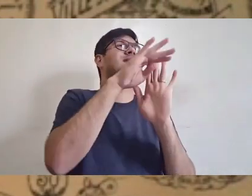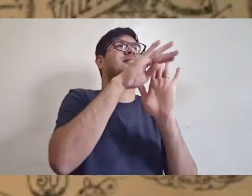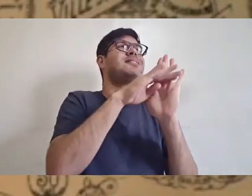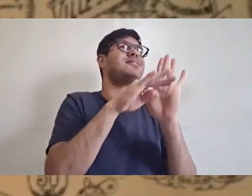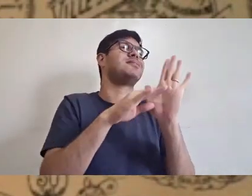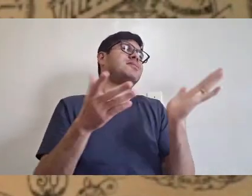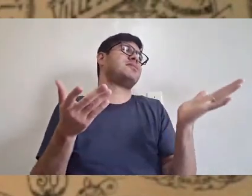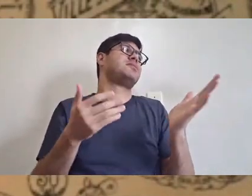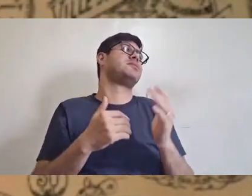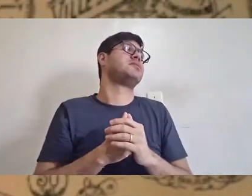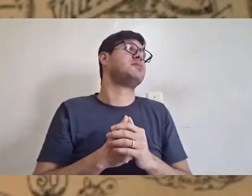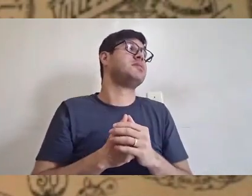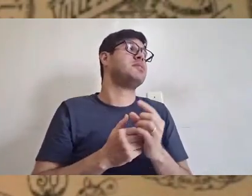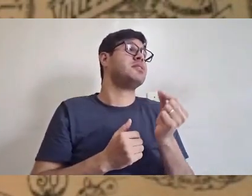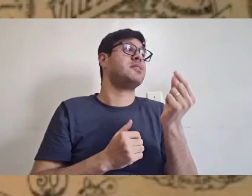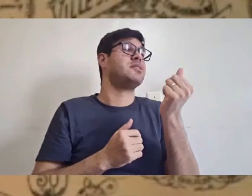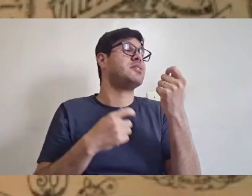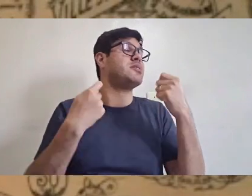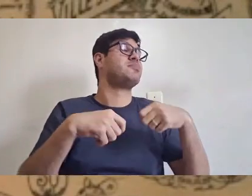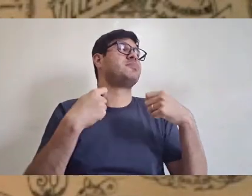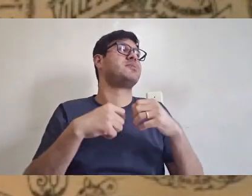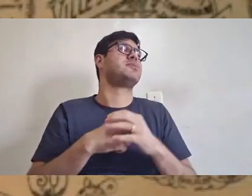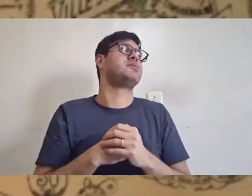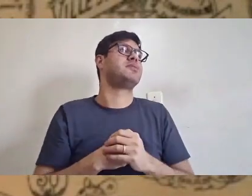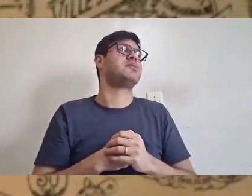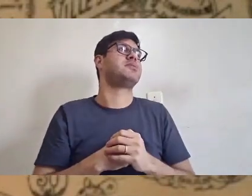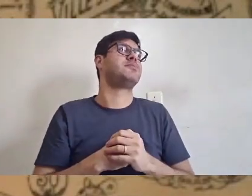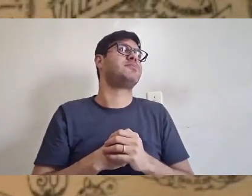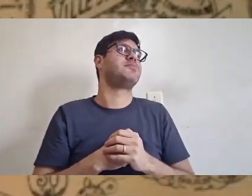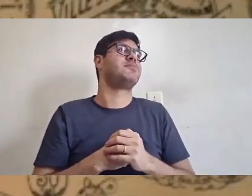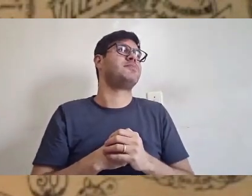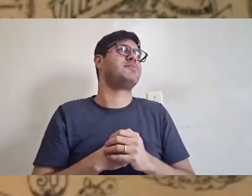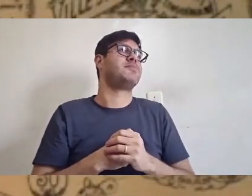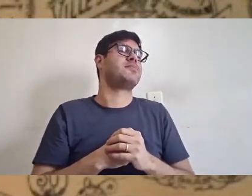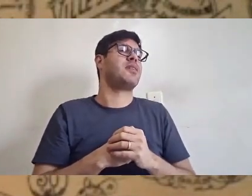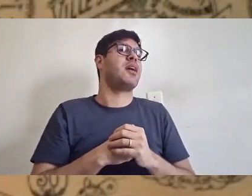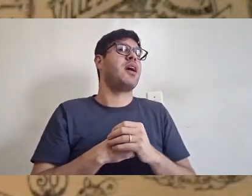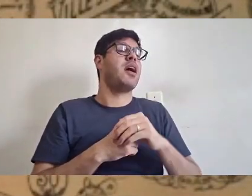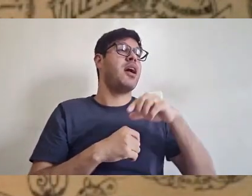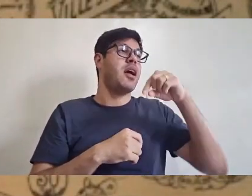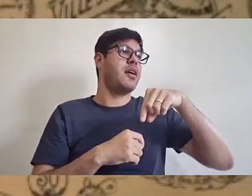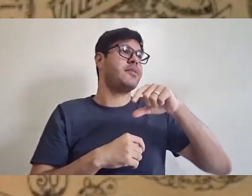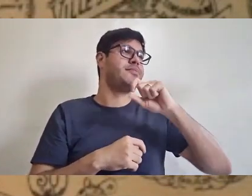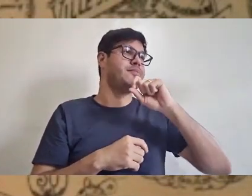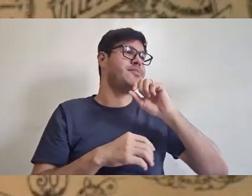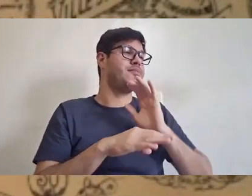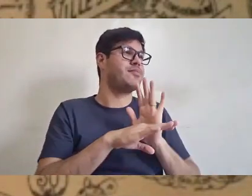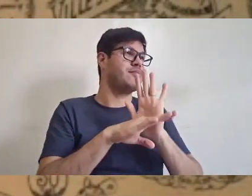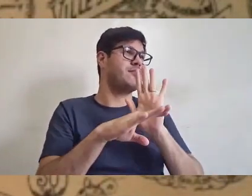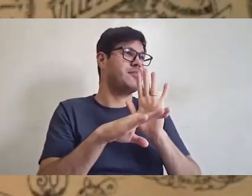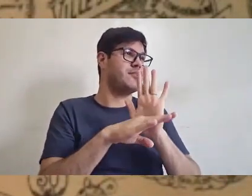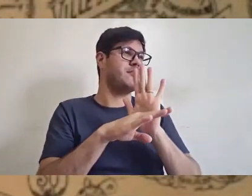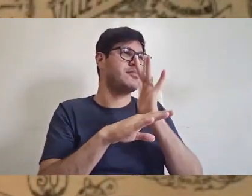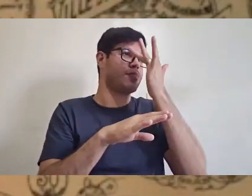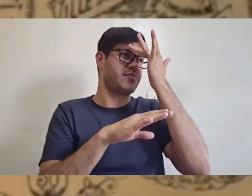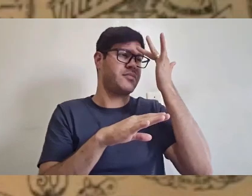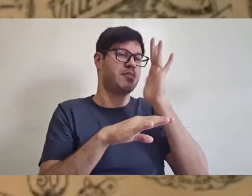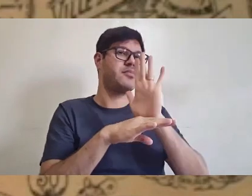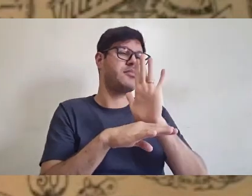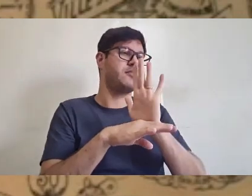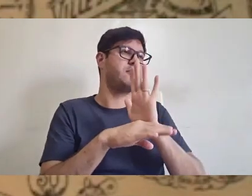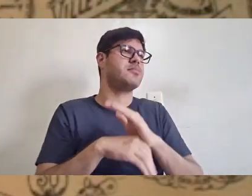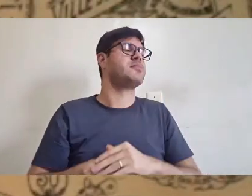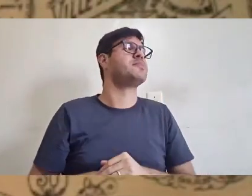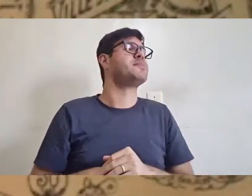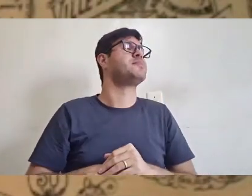dinheiro não vai. Sem dinheiro não vai, mas a União, né? Com a ajuda de uma boa parcela de pessoas aí, pelo que eu